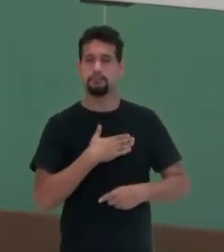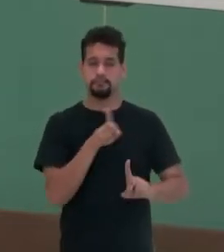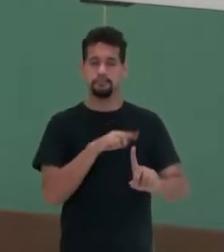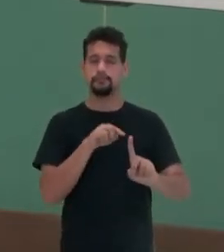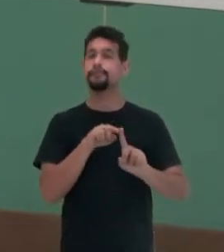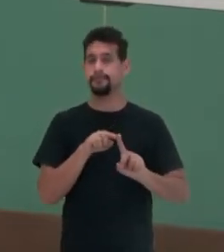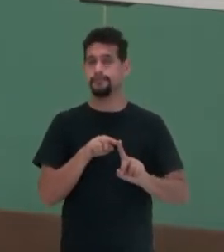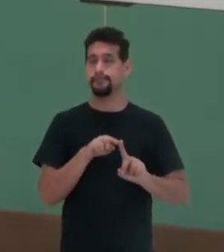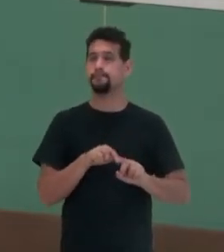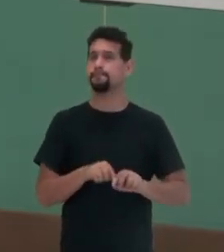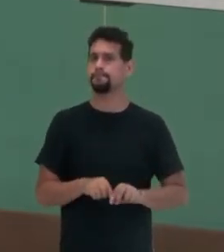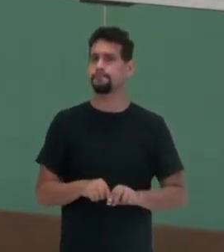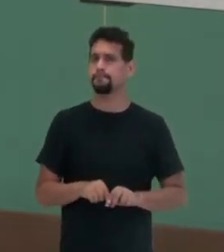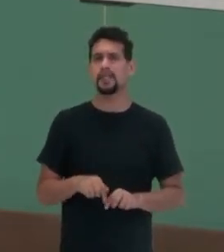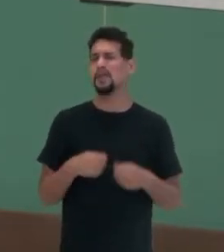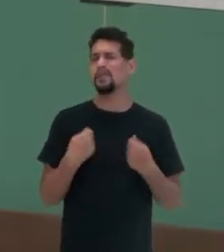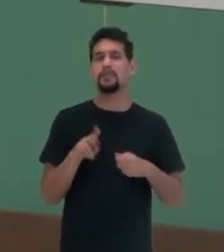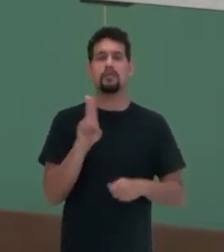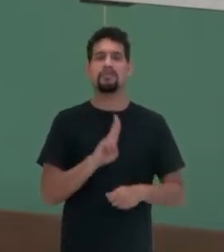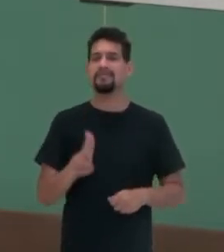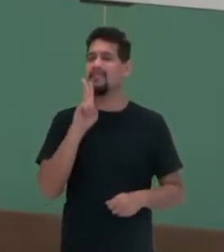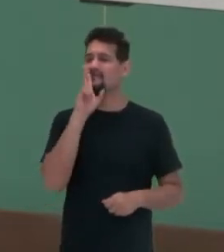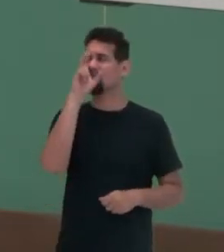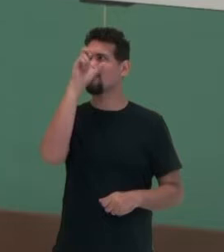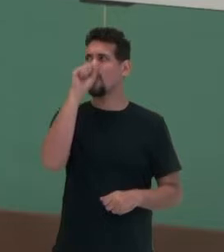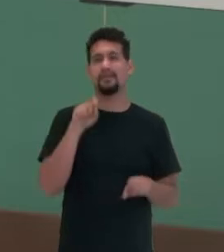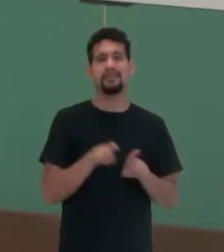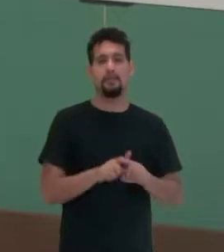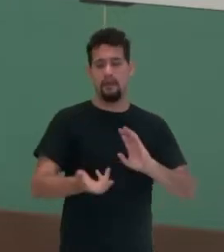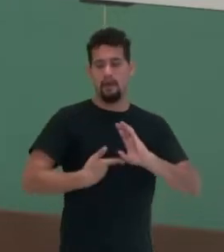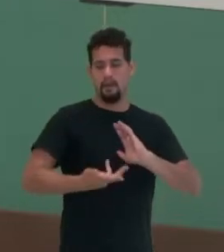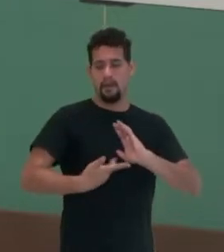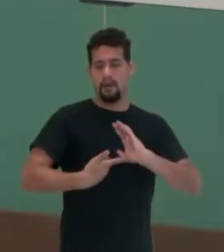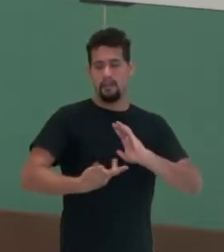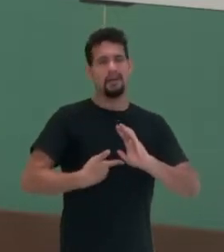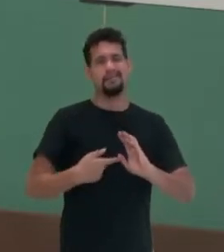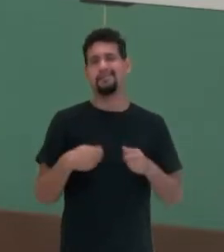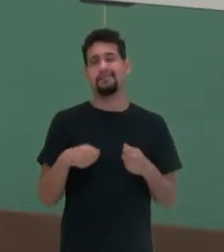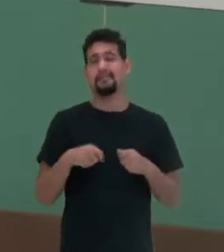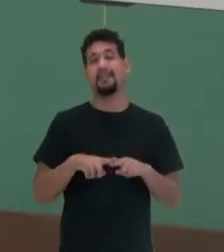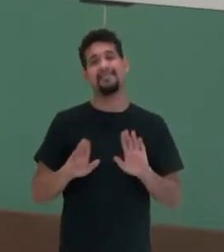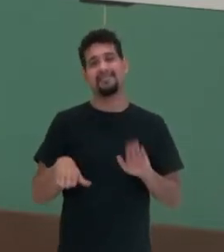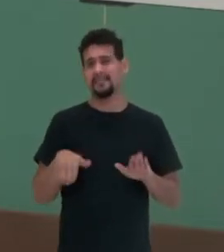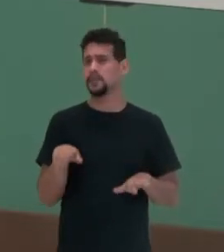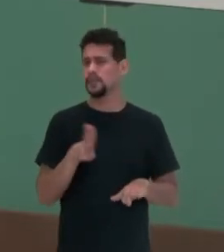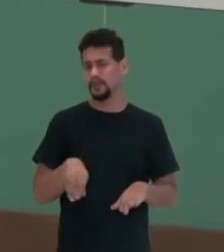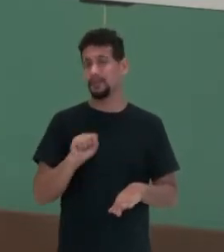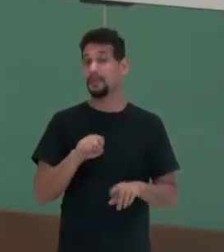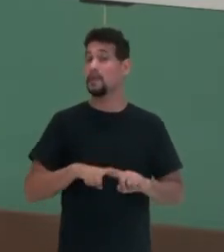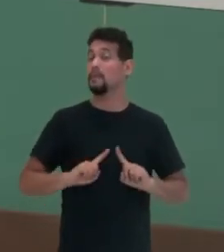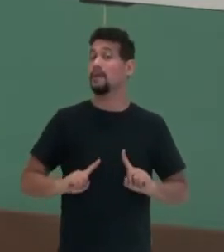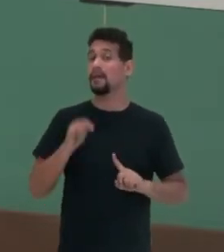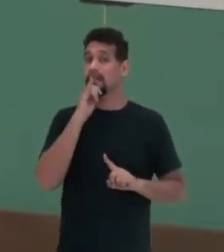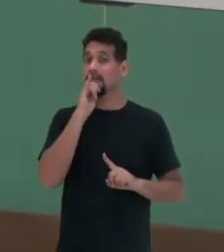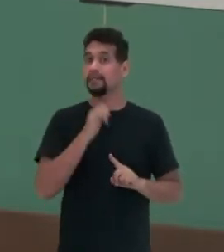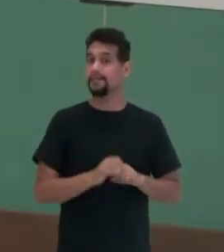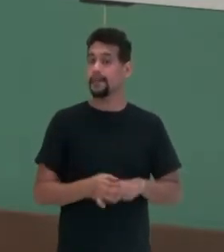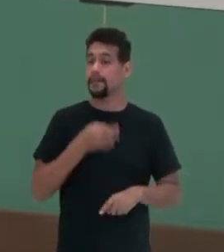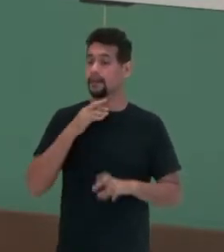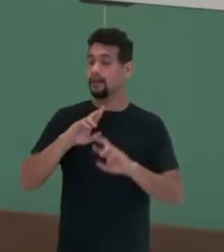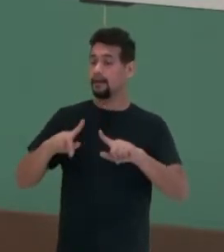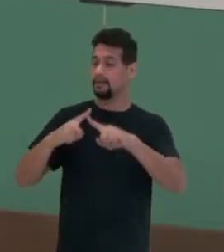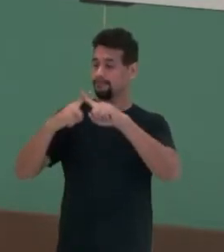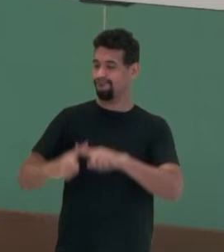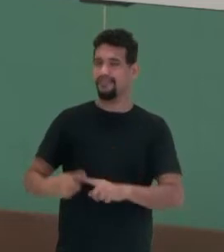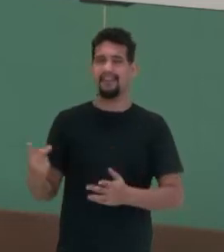objetivo, tá? Sem utilizar muita força e sem utilizar muita velocidade. Óbvio que muitas vezes eu vou utilizar, porém quando o adversário erra, fica